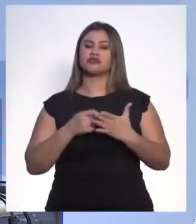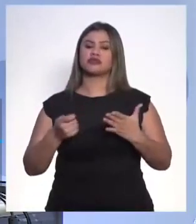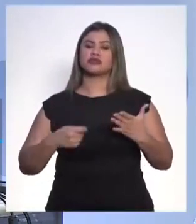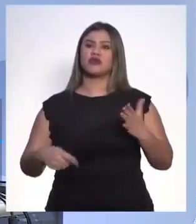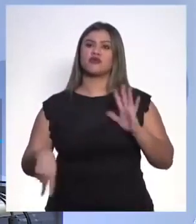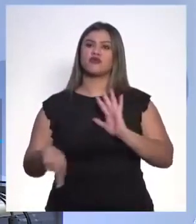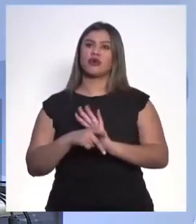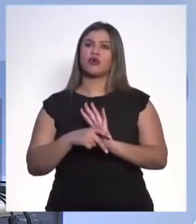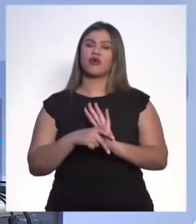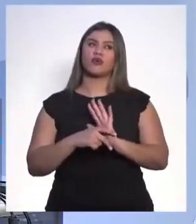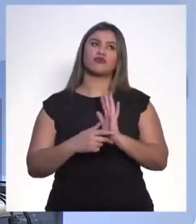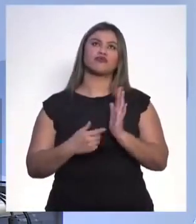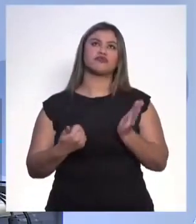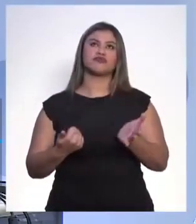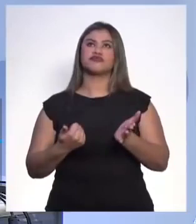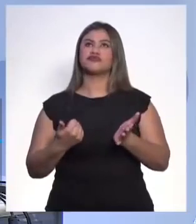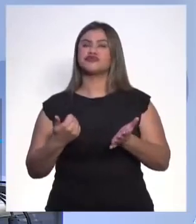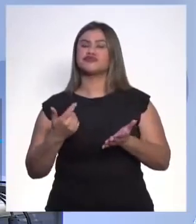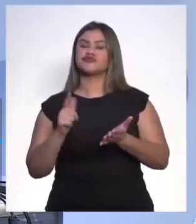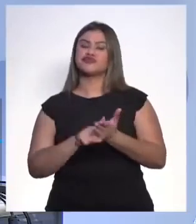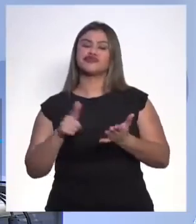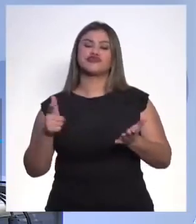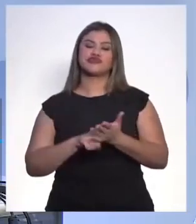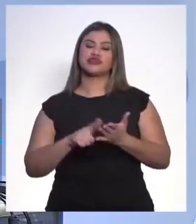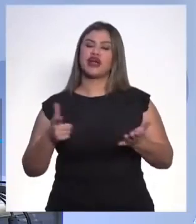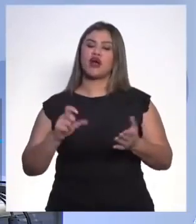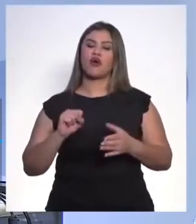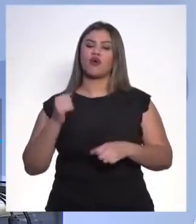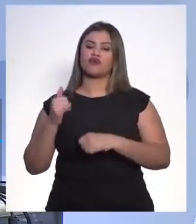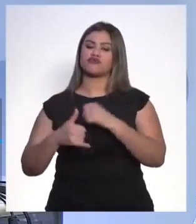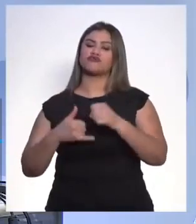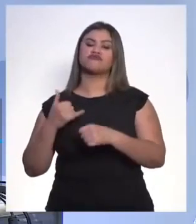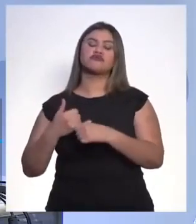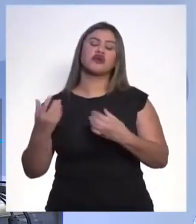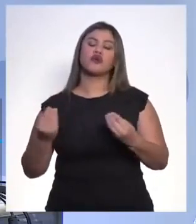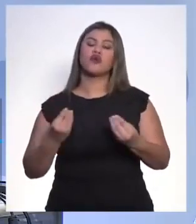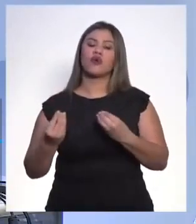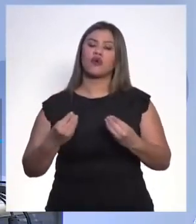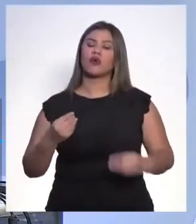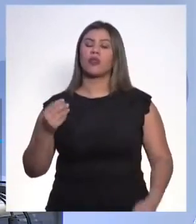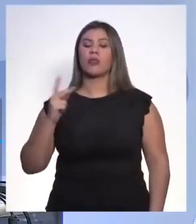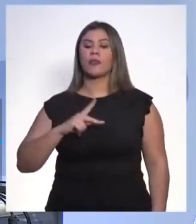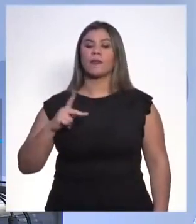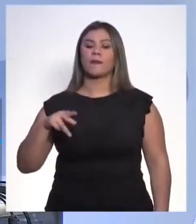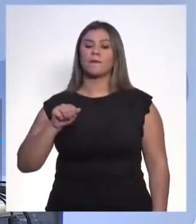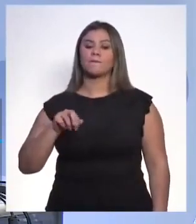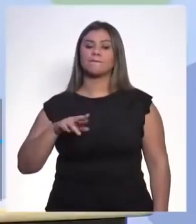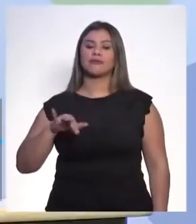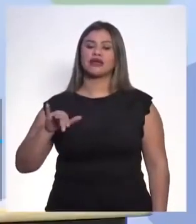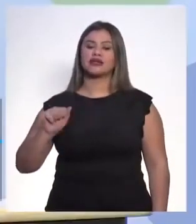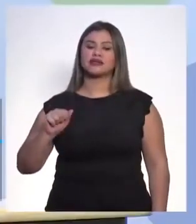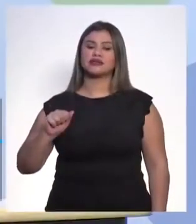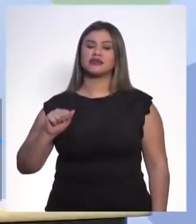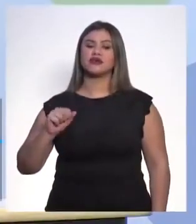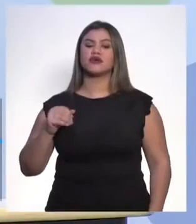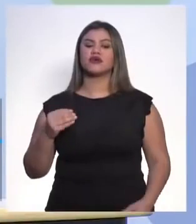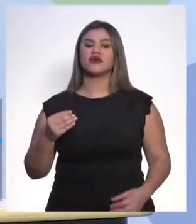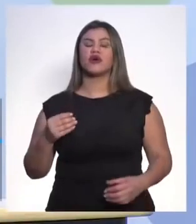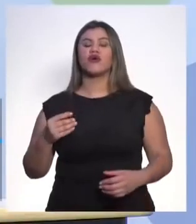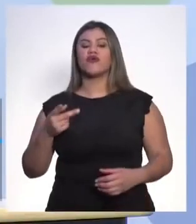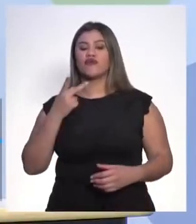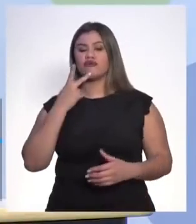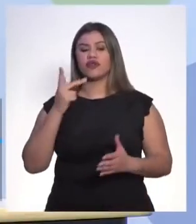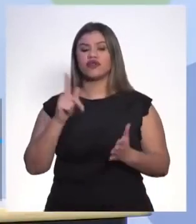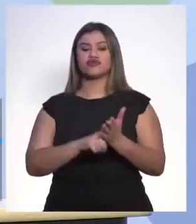um jornal, de repente? Porque é um jornal aí midiático. A Pro Maria Celeste, deve ser Maria Celeste, eu estou chutando o final. Um jornalista